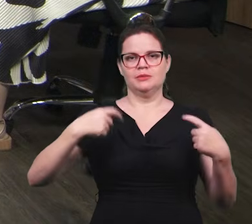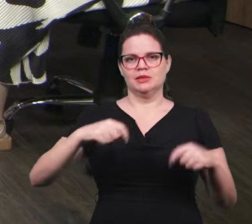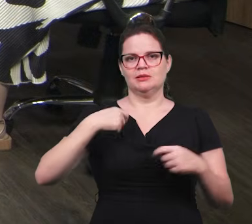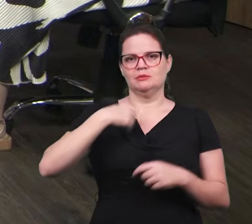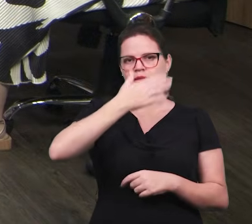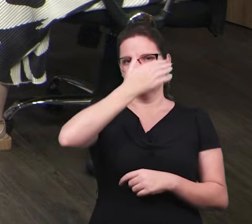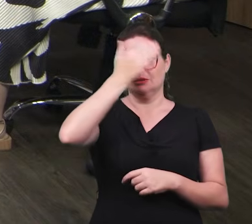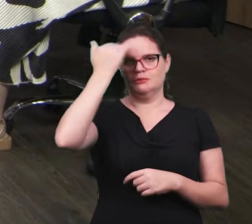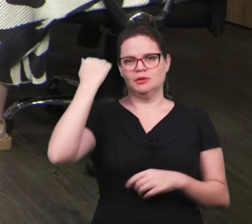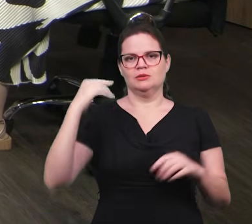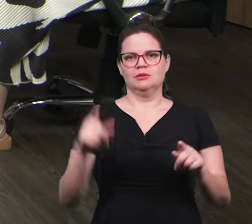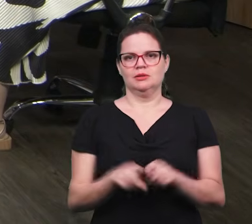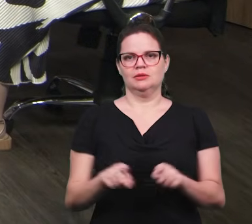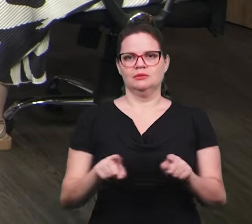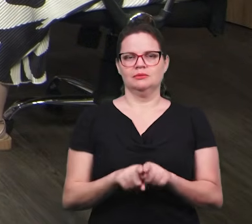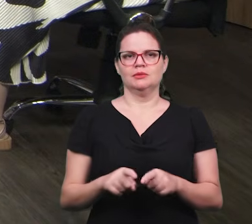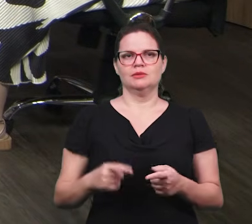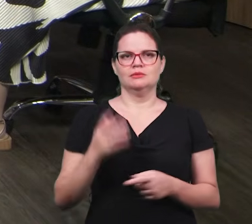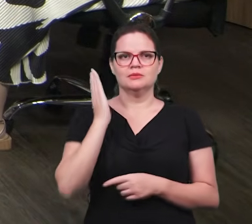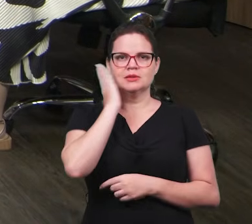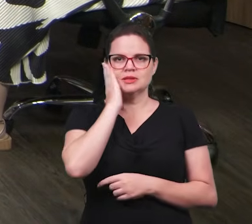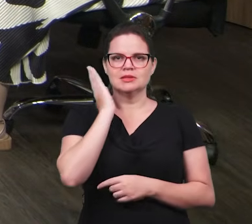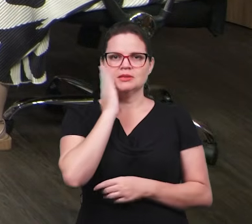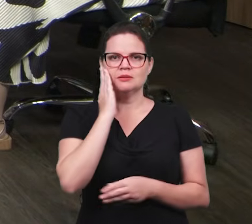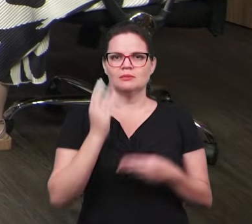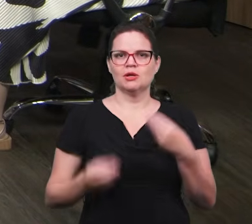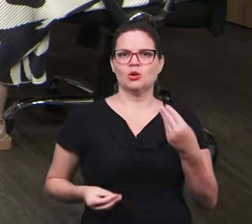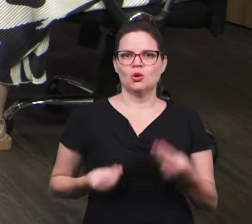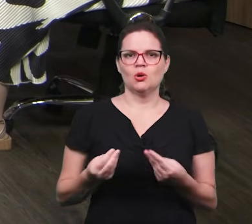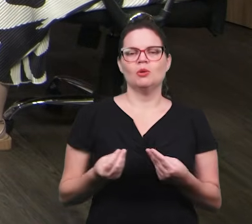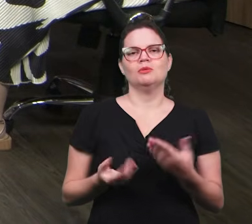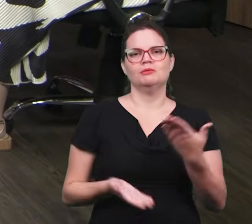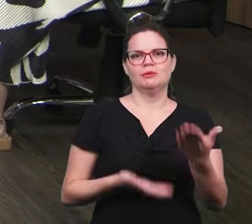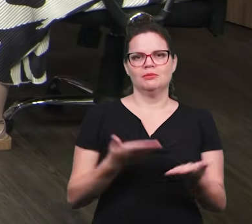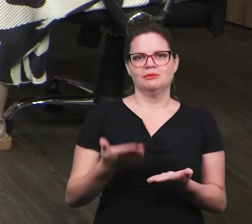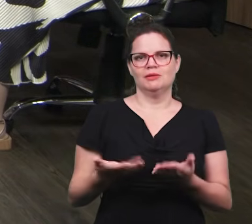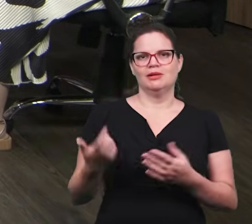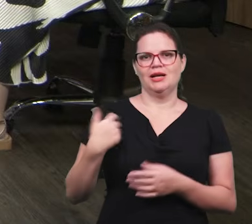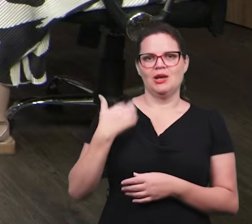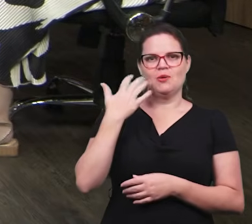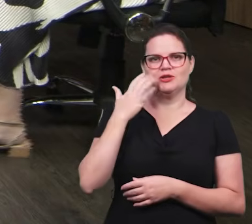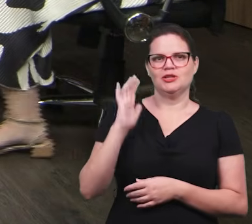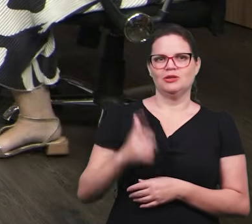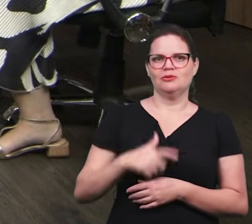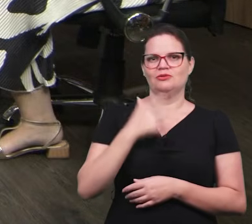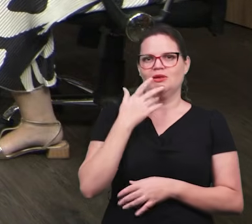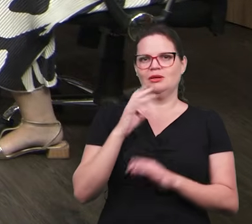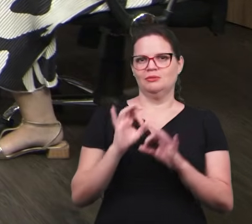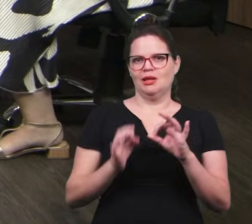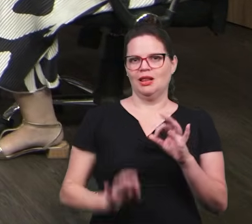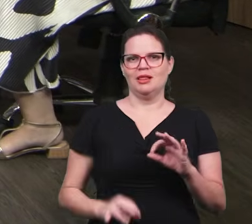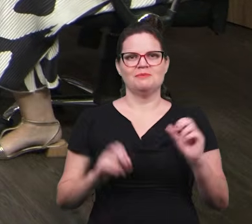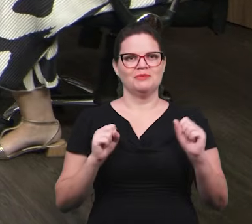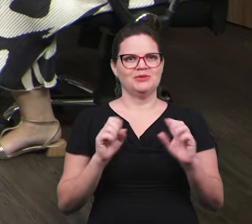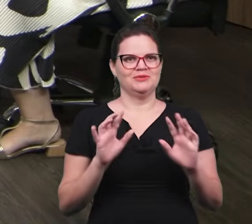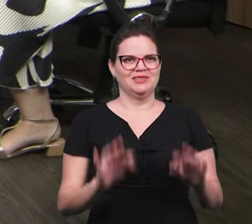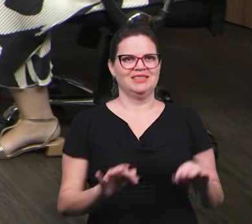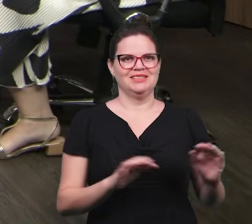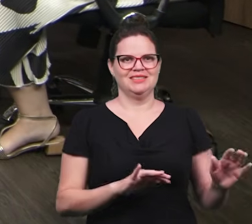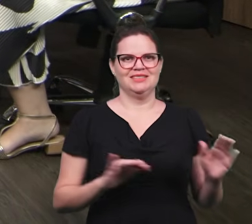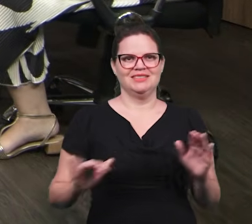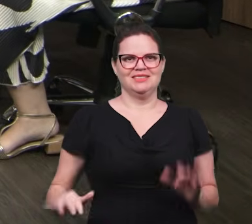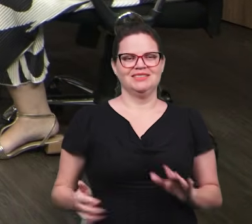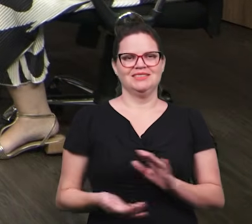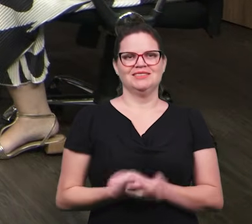isso. Então, eu acho que eu já estou falando já muito, pode terminar. Vamos lá, vamos